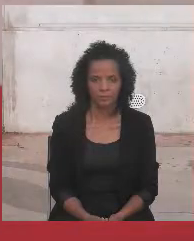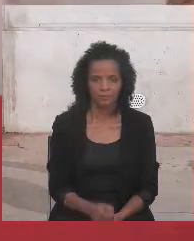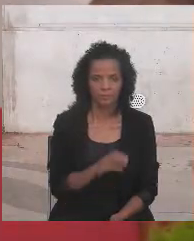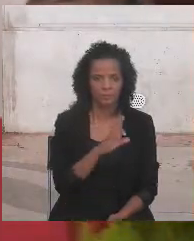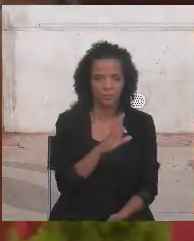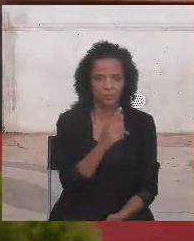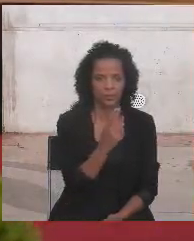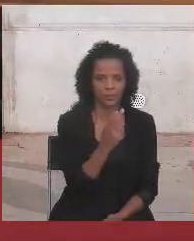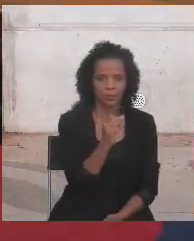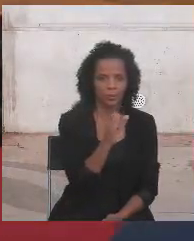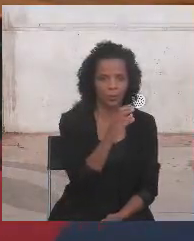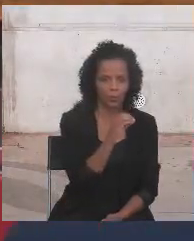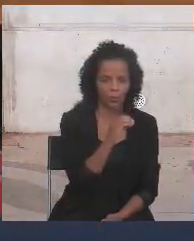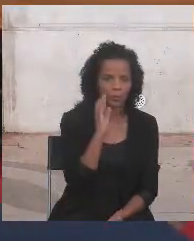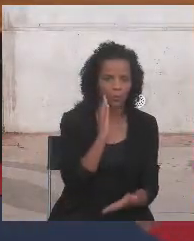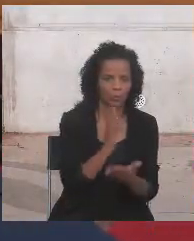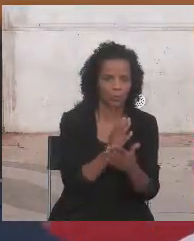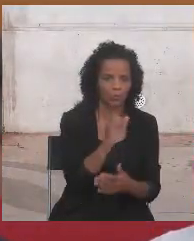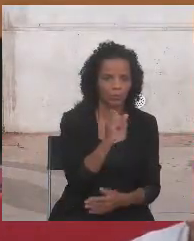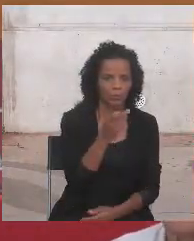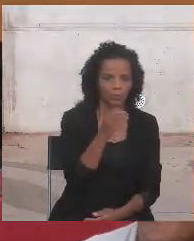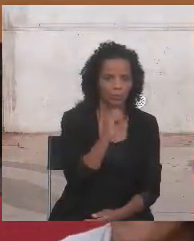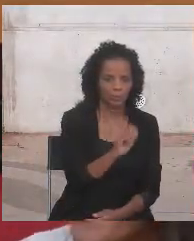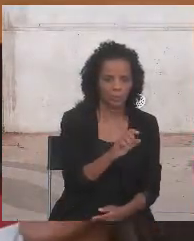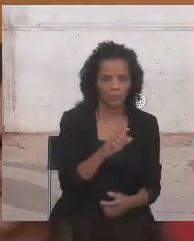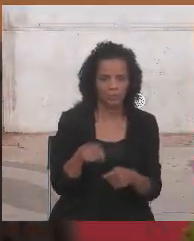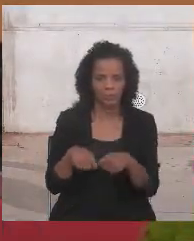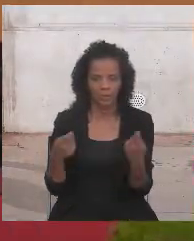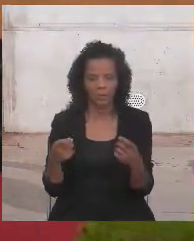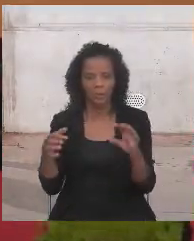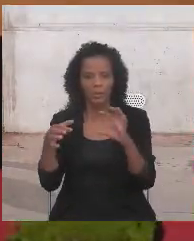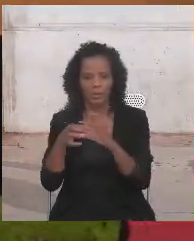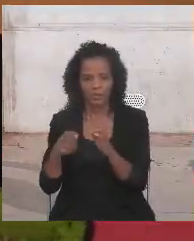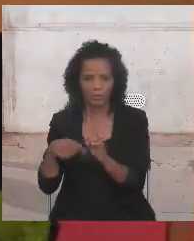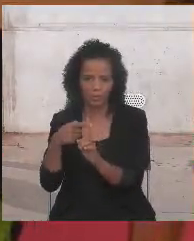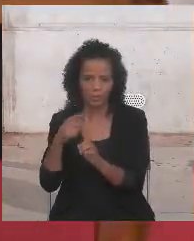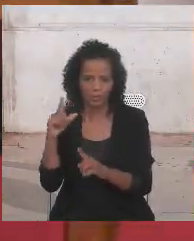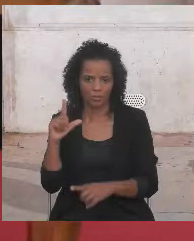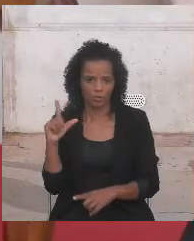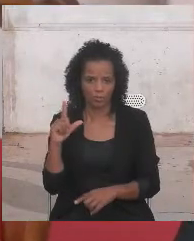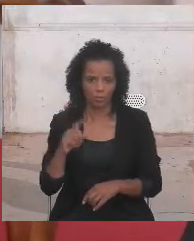Hugo Miguel Mateus Gaspar, Coligação Mais Lisboa.